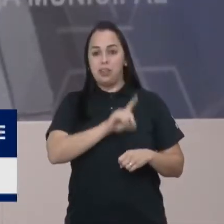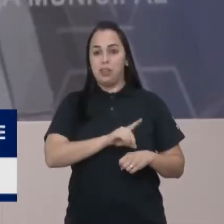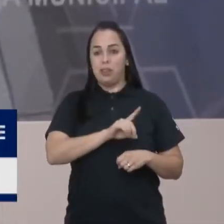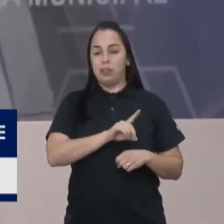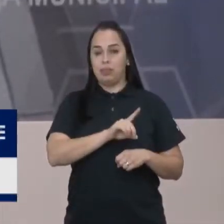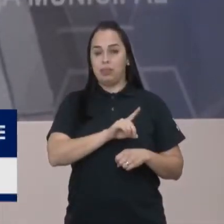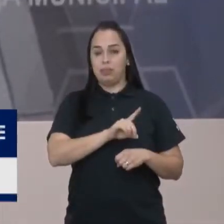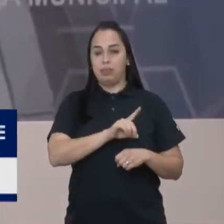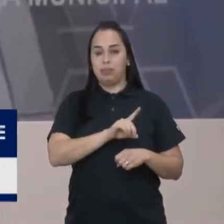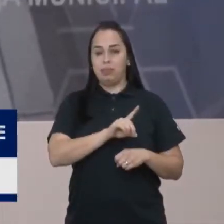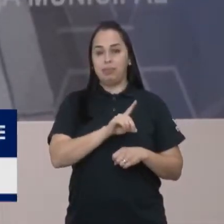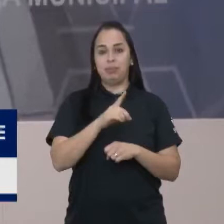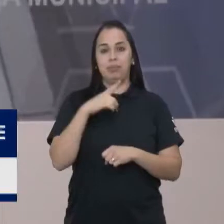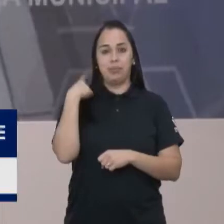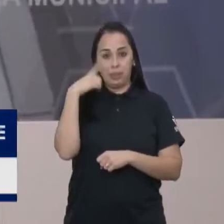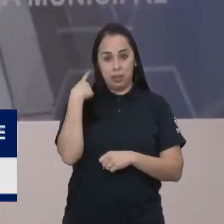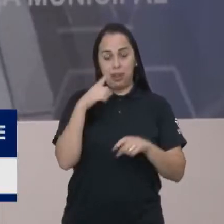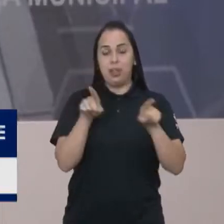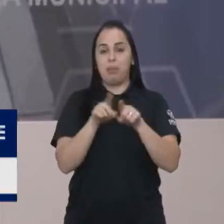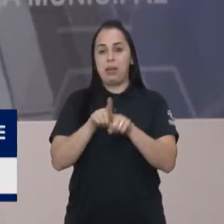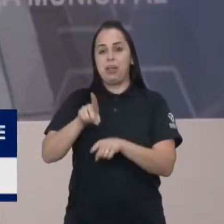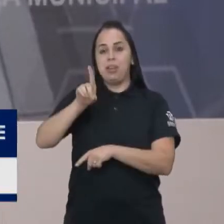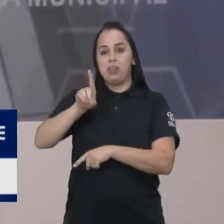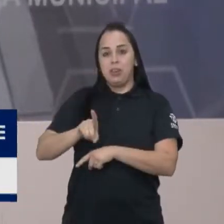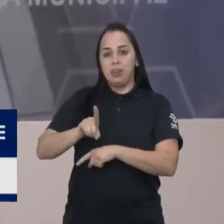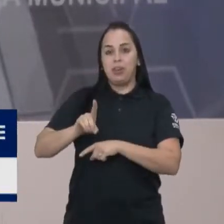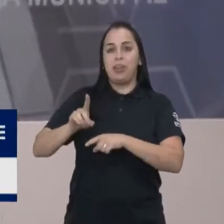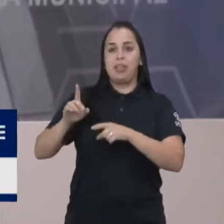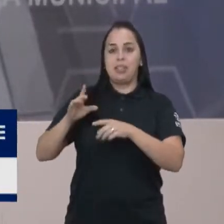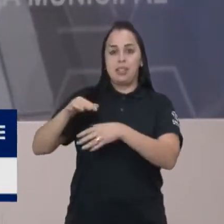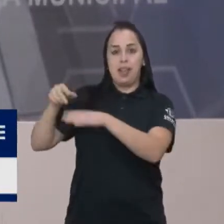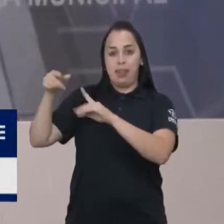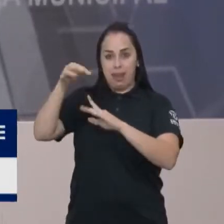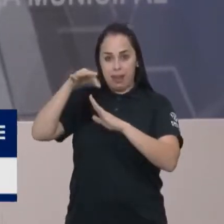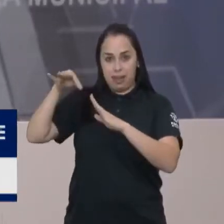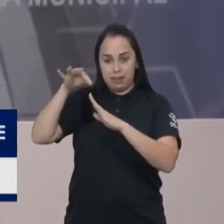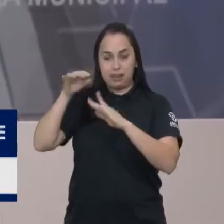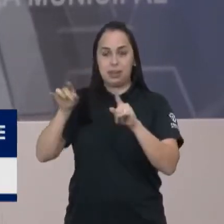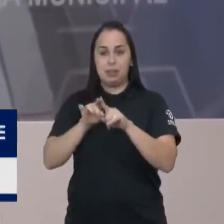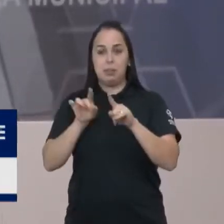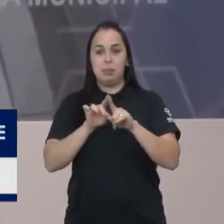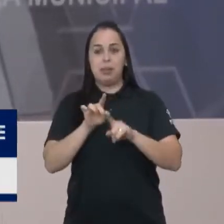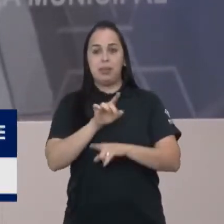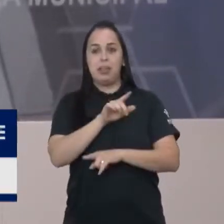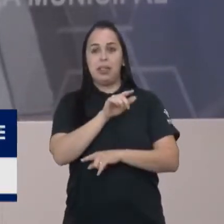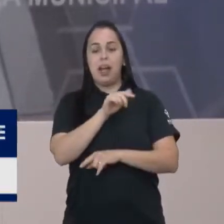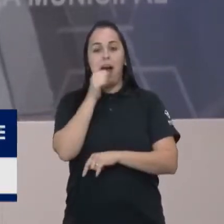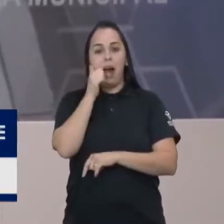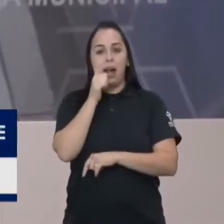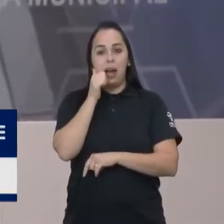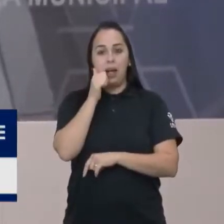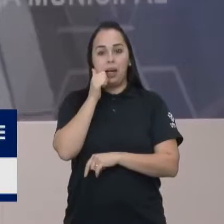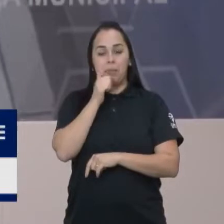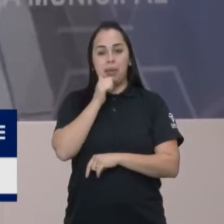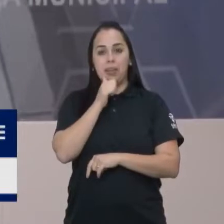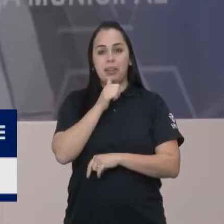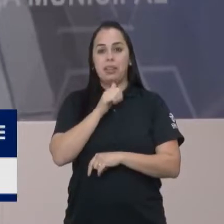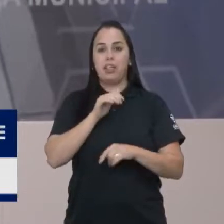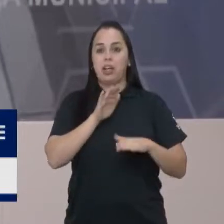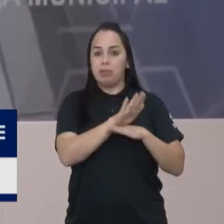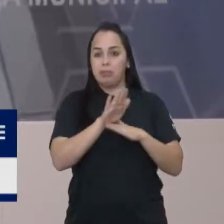Santa Casa, da irmã Vilma Marlene de Andrade, do Instituto dos Pequenas Missionárias Maria